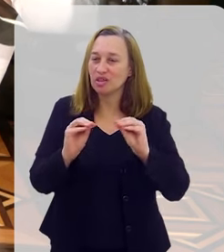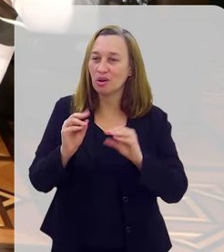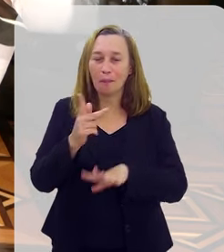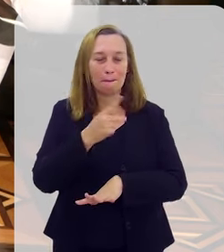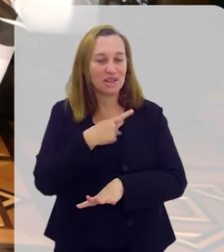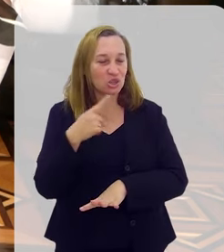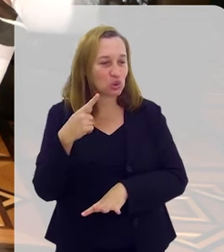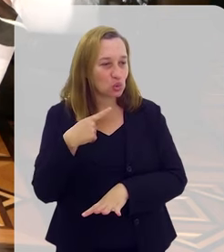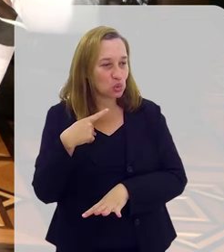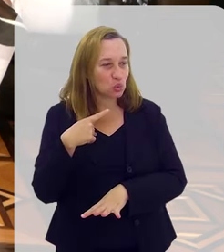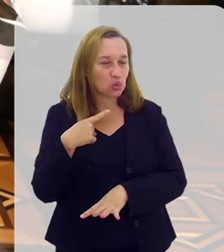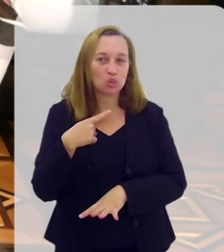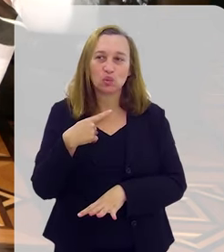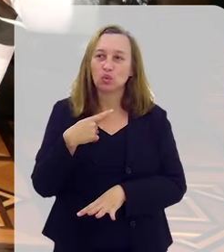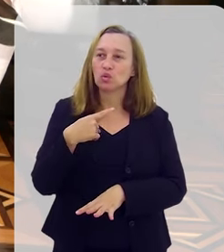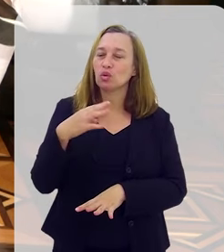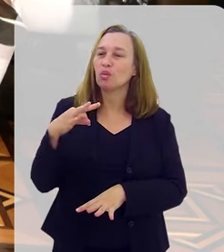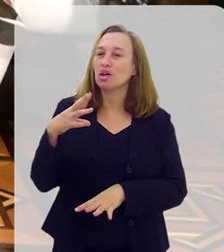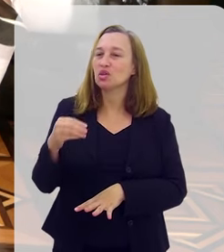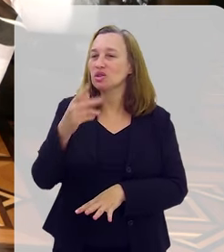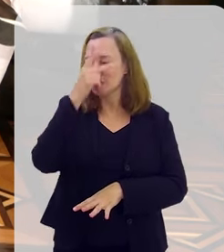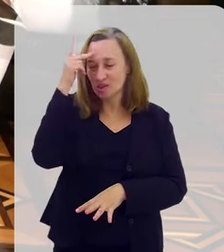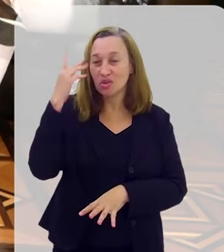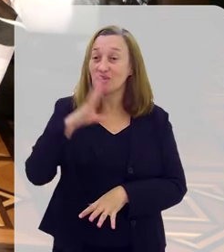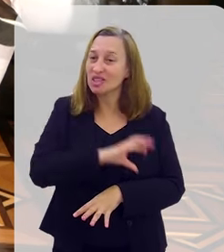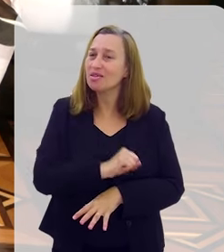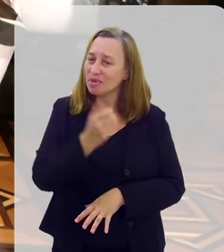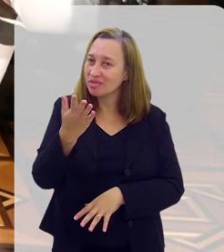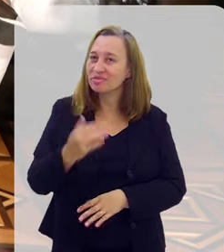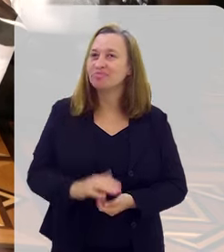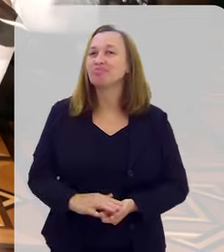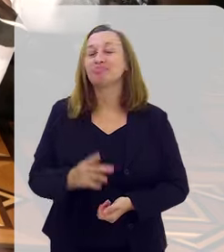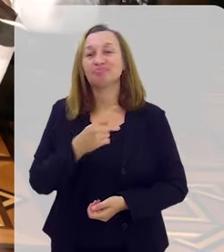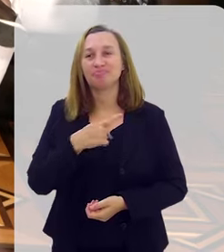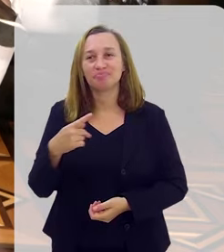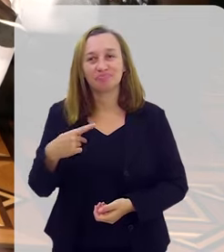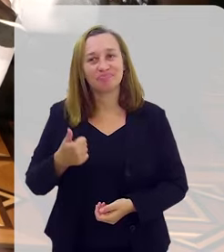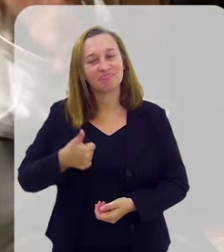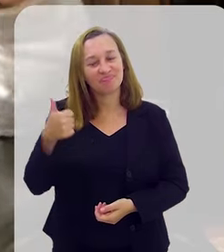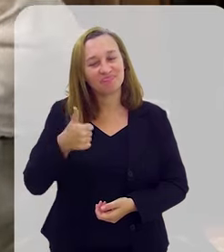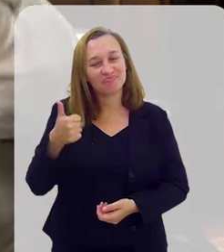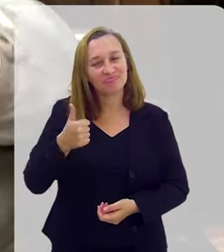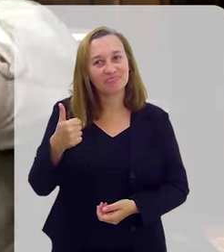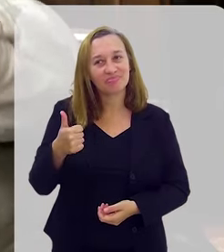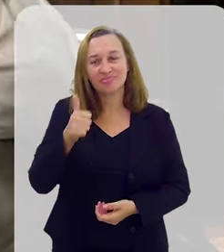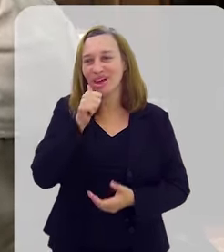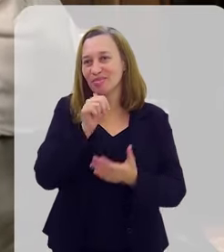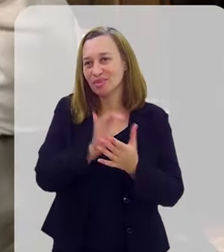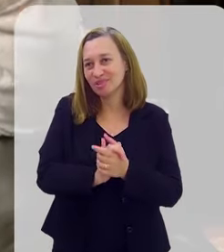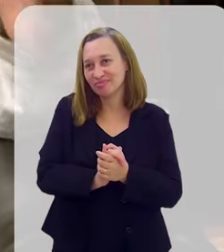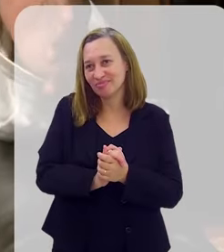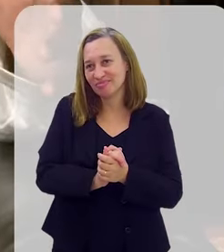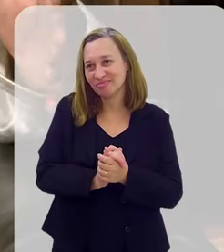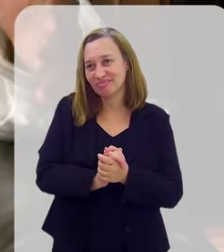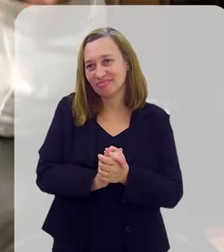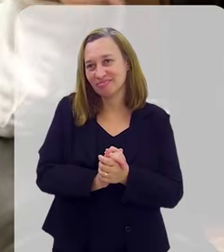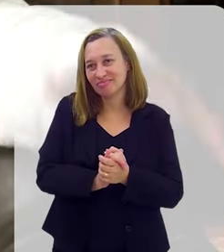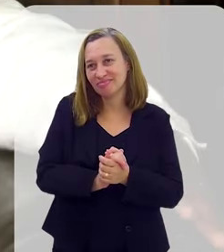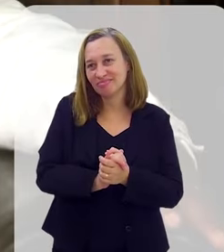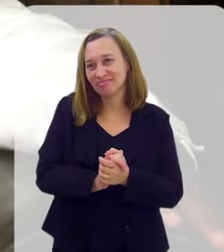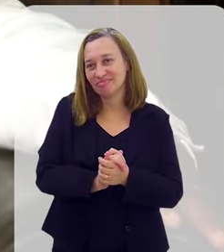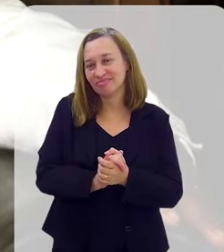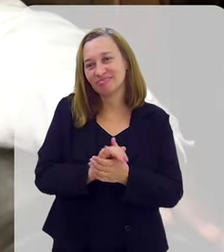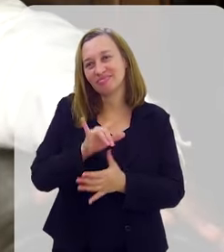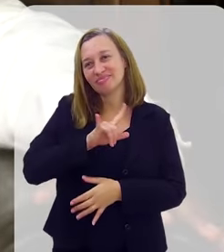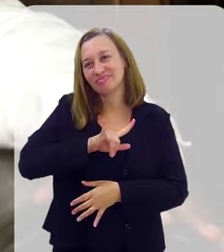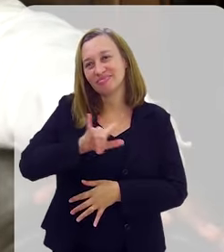beijo para seu pastor. Manda um beijo para todo mundo que você ama. Por favor, Iago. Eu quero mandar um beijo primeiro, antes de tudo, para minha esposa, Mayra. Ei,